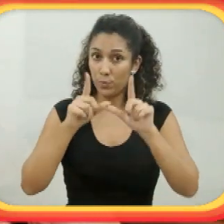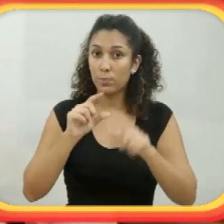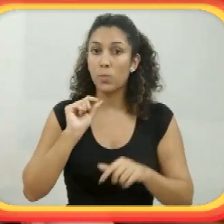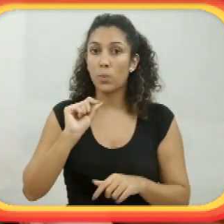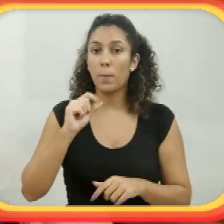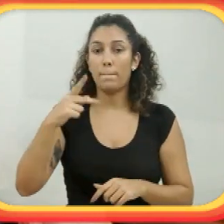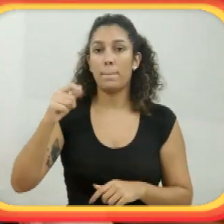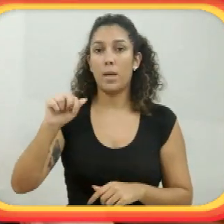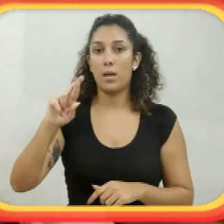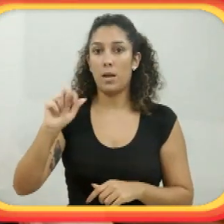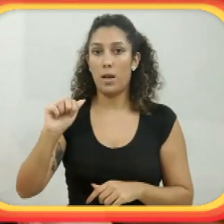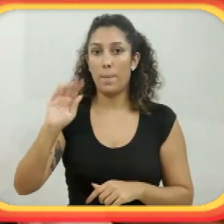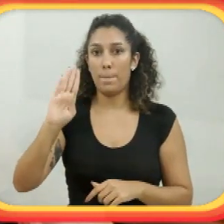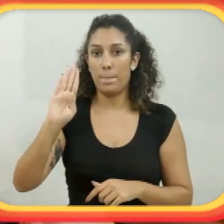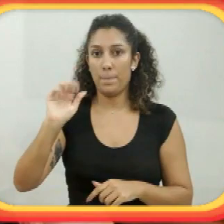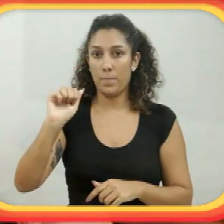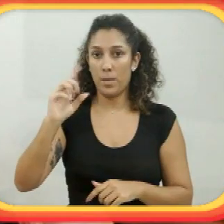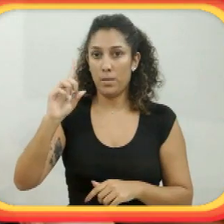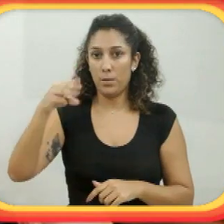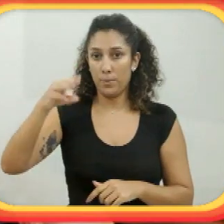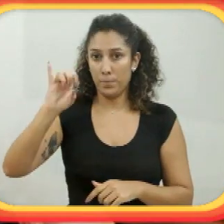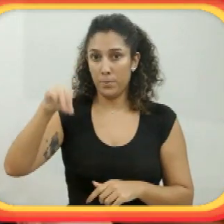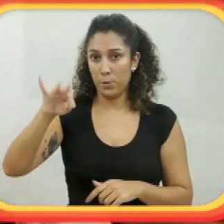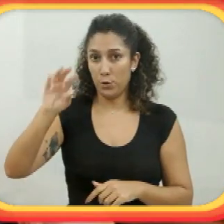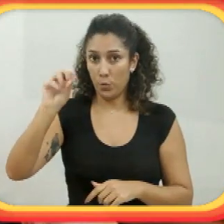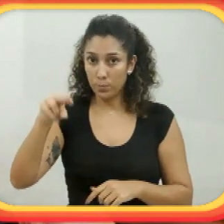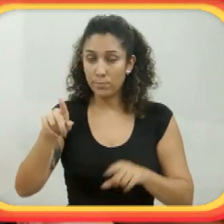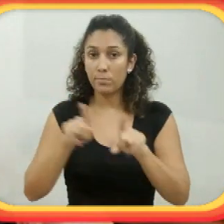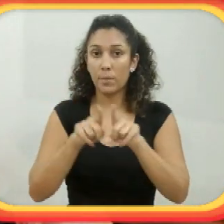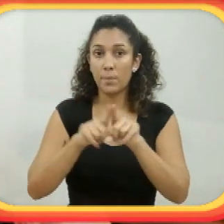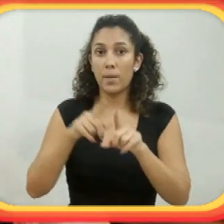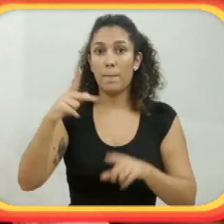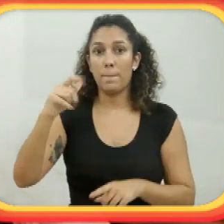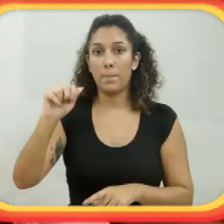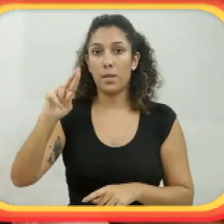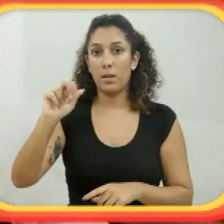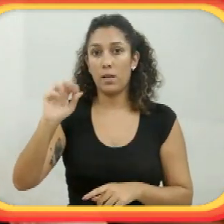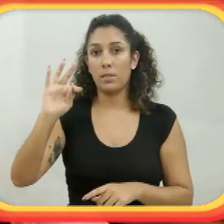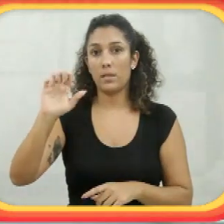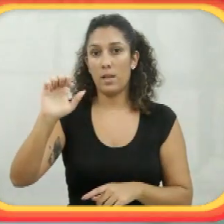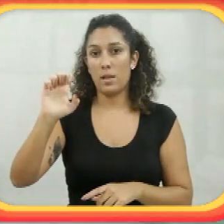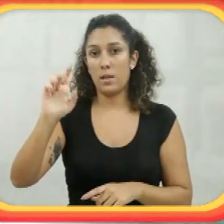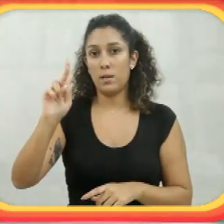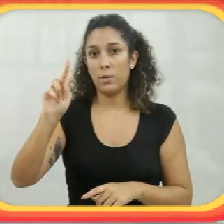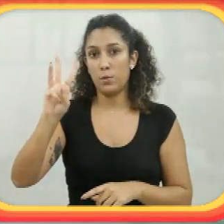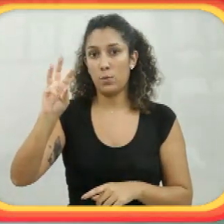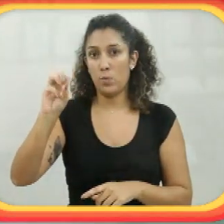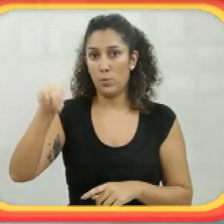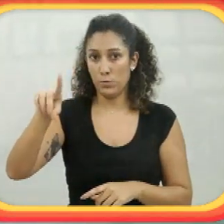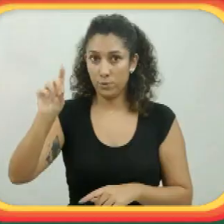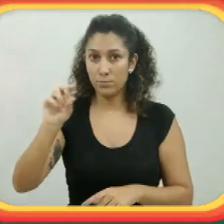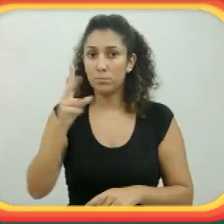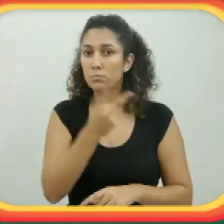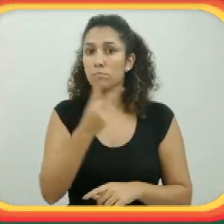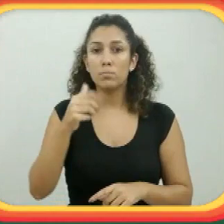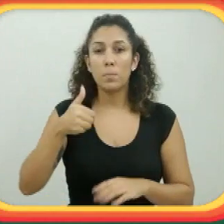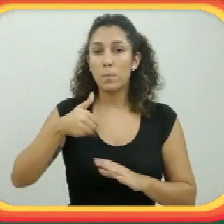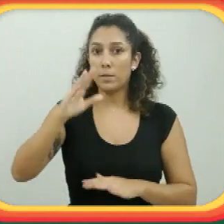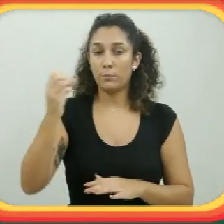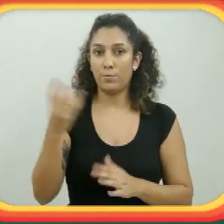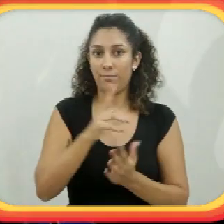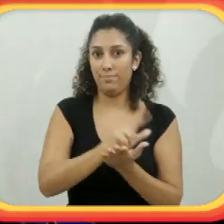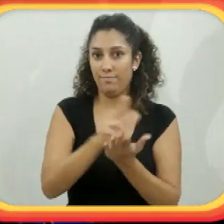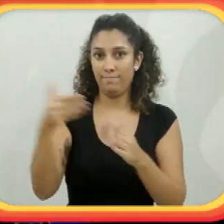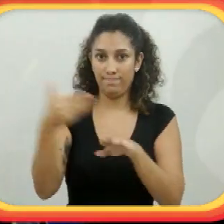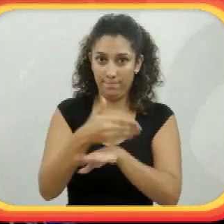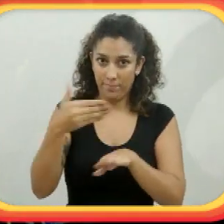novas modalidades paralímpicas agora nos Jogos de Tóquio, né? Que é o para-badminton e o